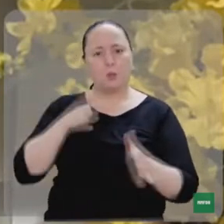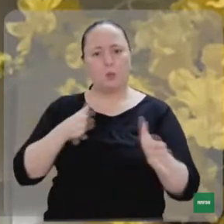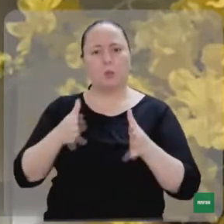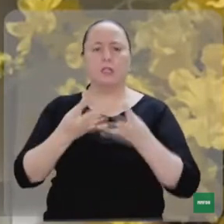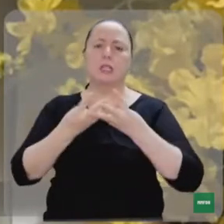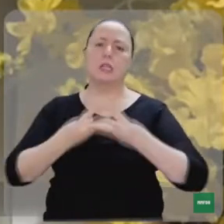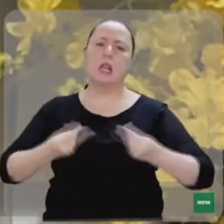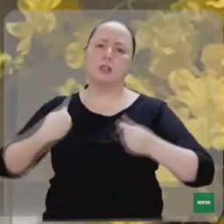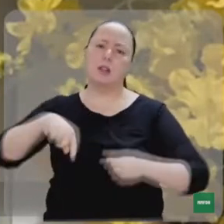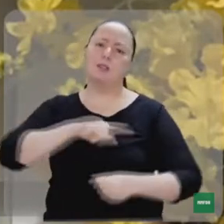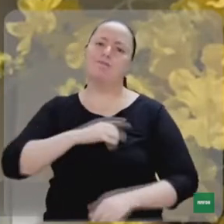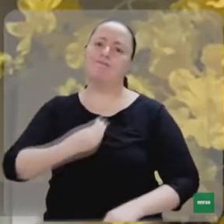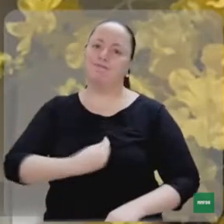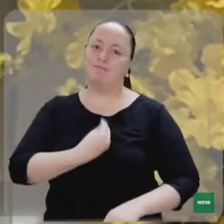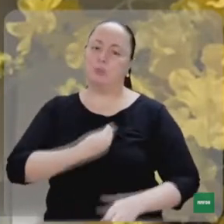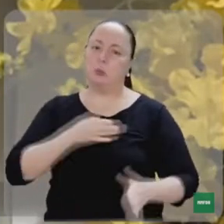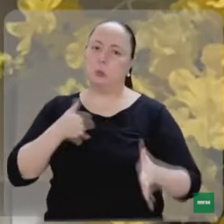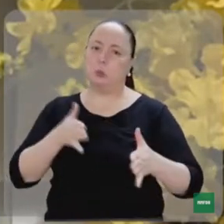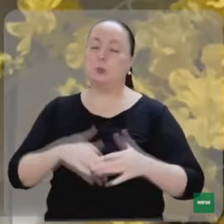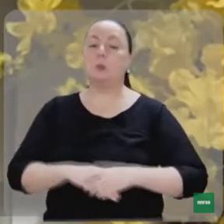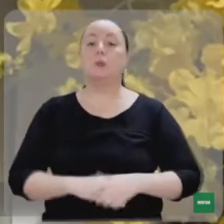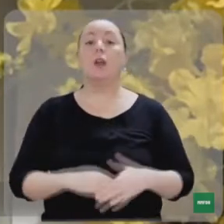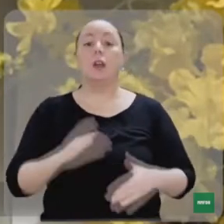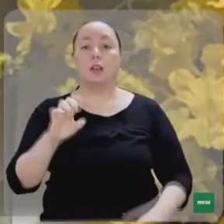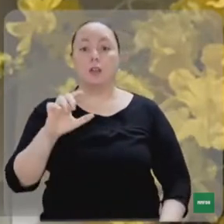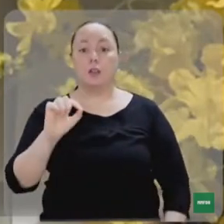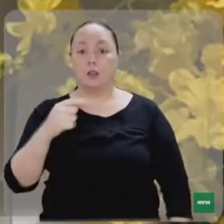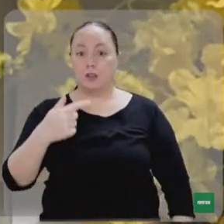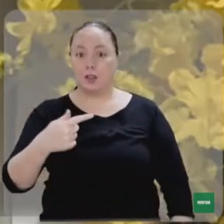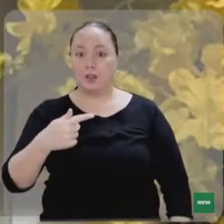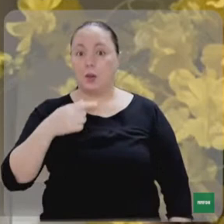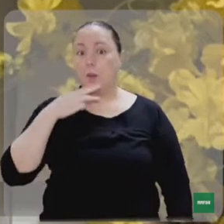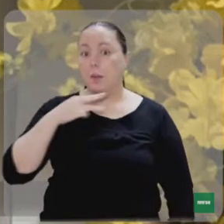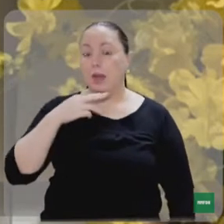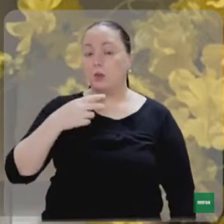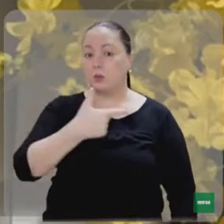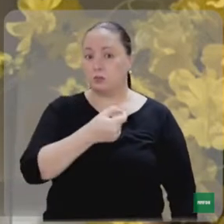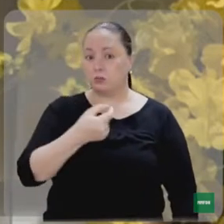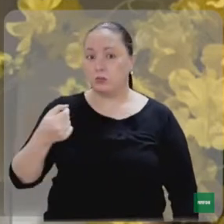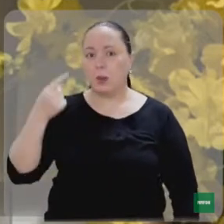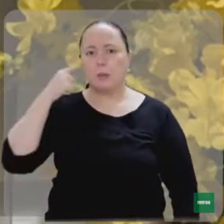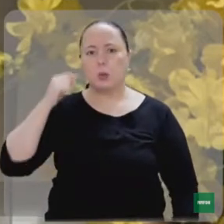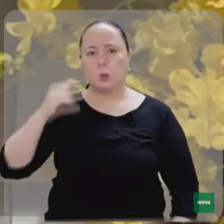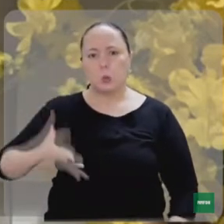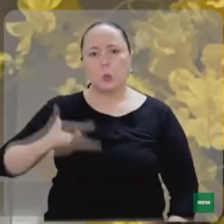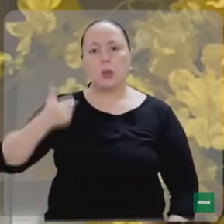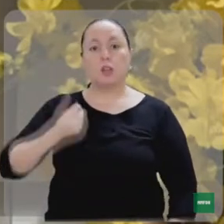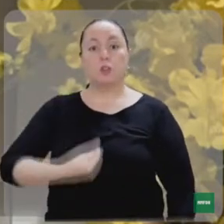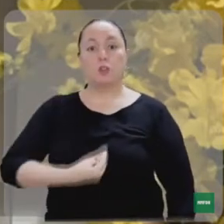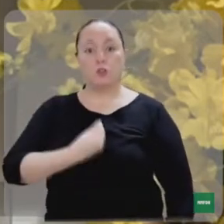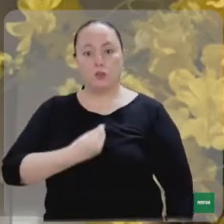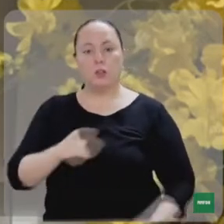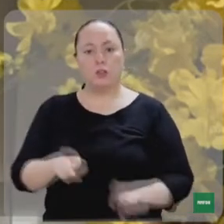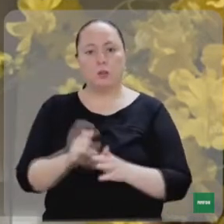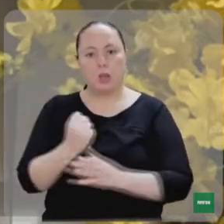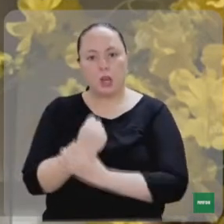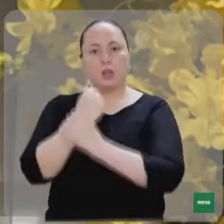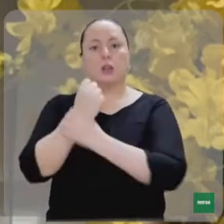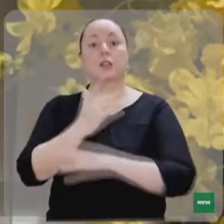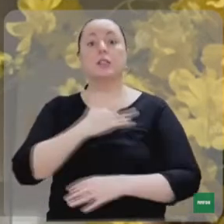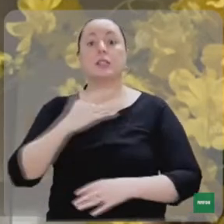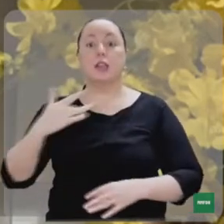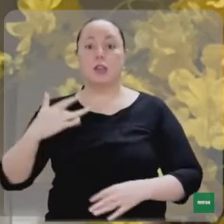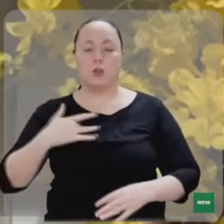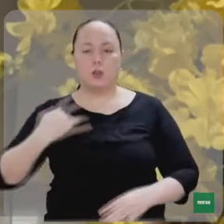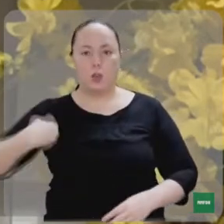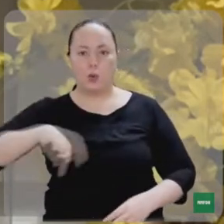momento delicado que nós estamos vivendo. Com isso, o Elo 7, em março de 2020, pensando na qualidade de vida, na segurança e